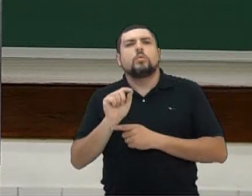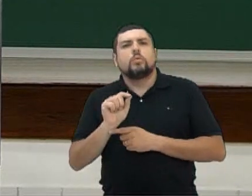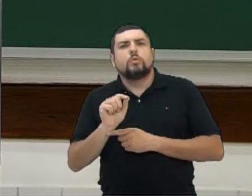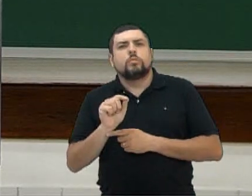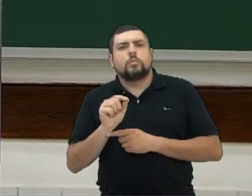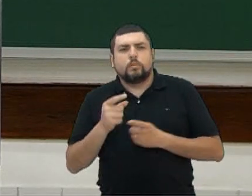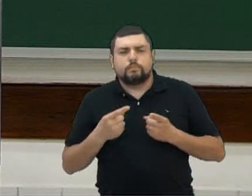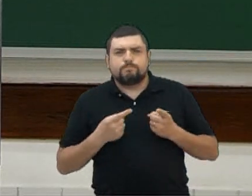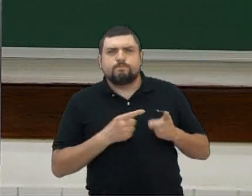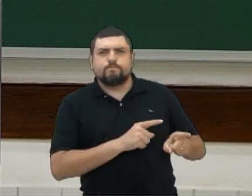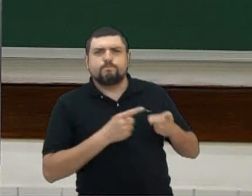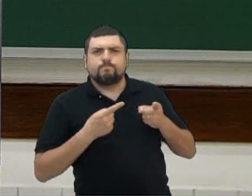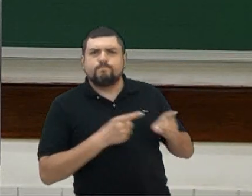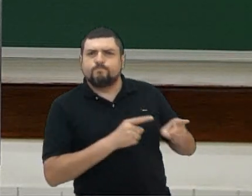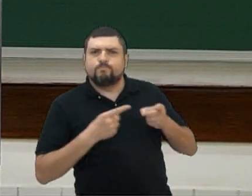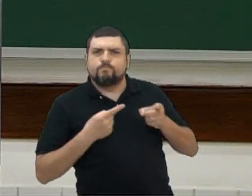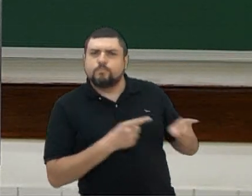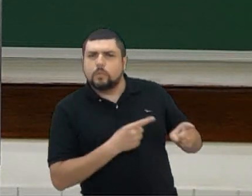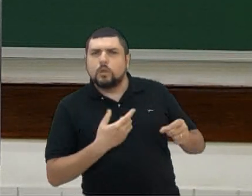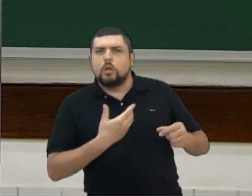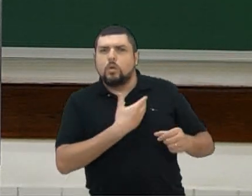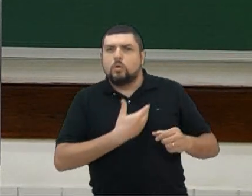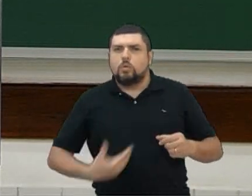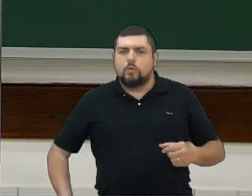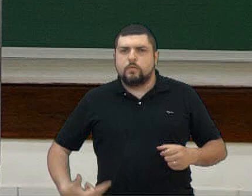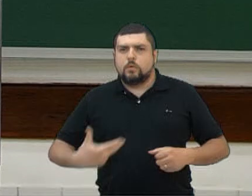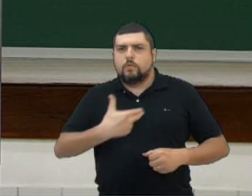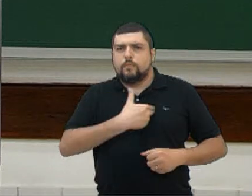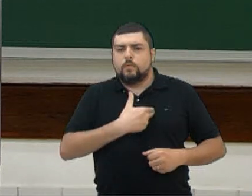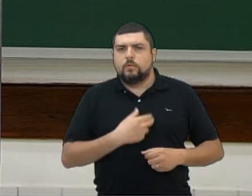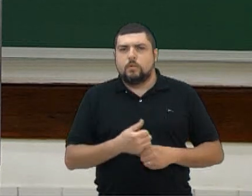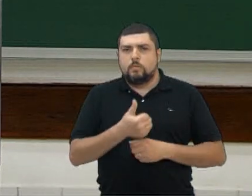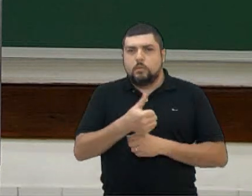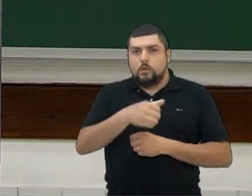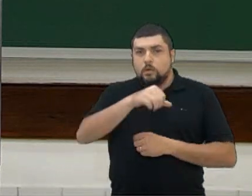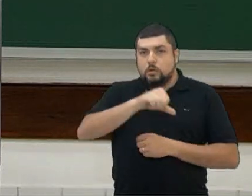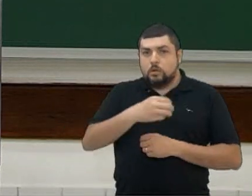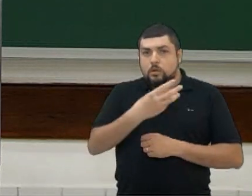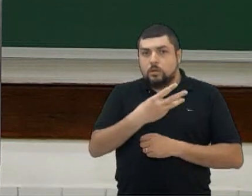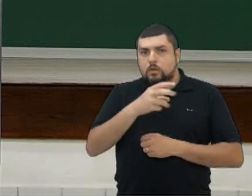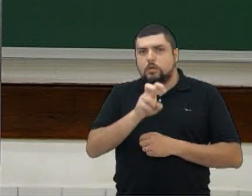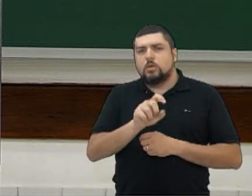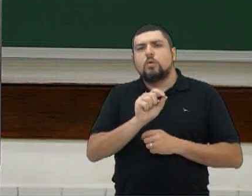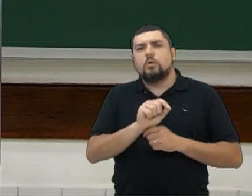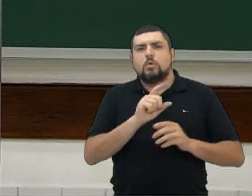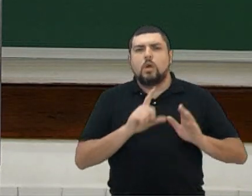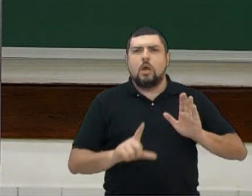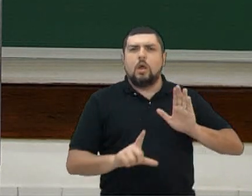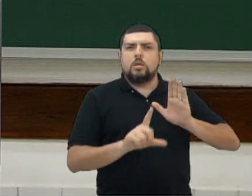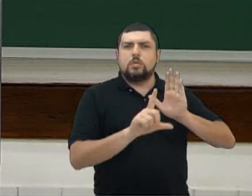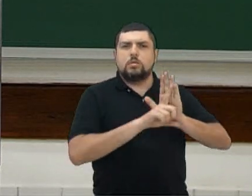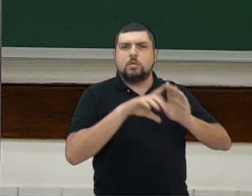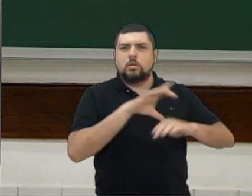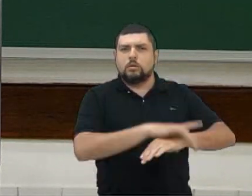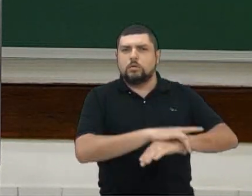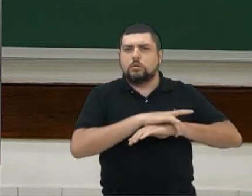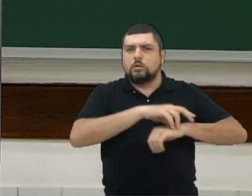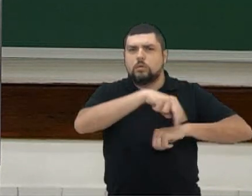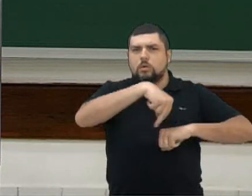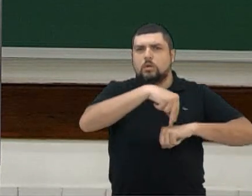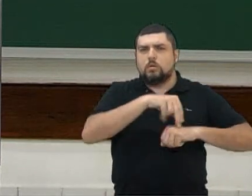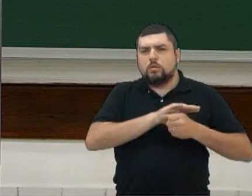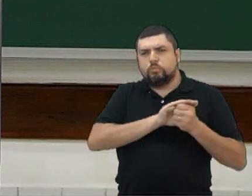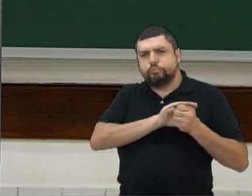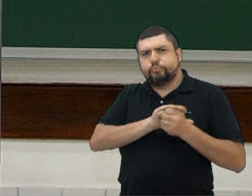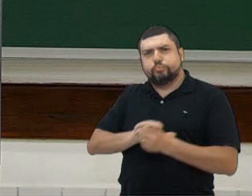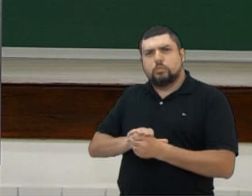governo Vargas e o Vargas, em 1935, reage com a Lei de Segurança Nacional, reprimindo esta oposição, tanto